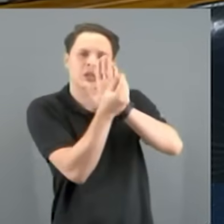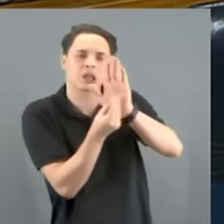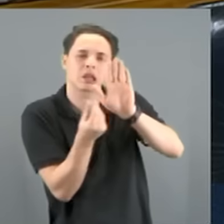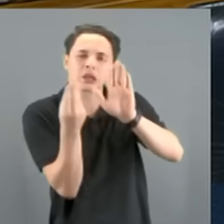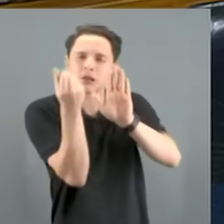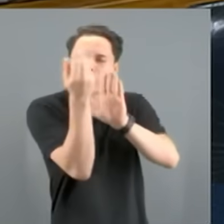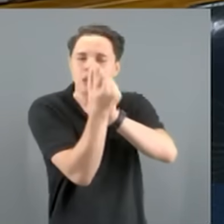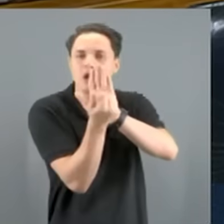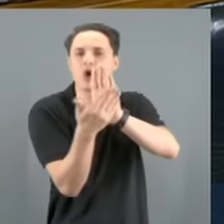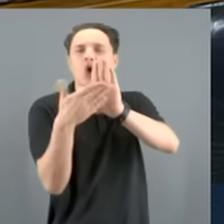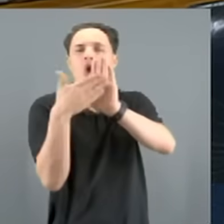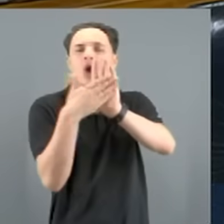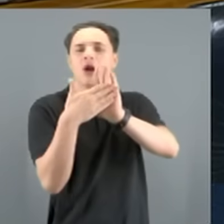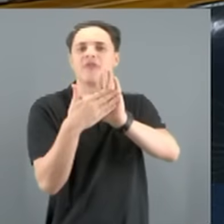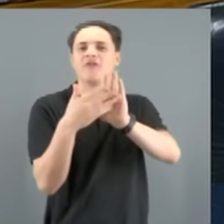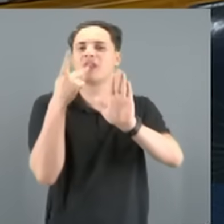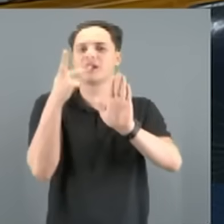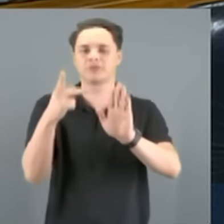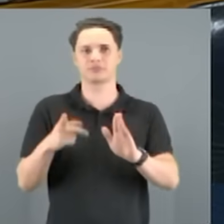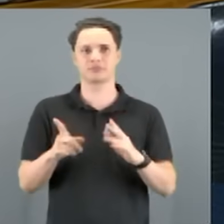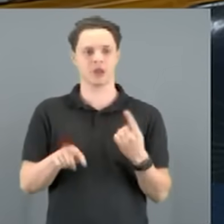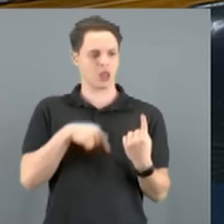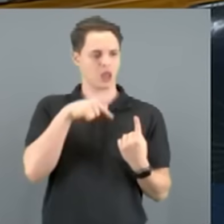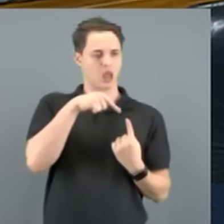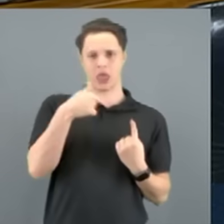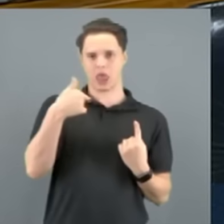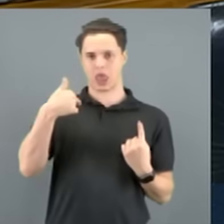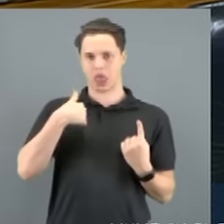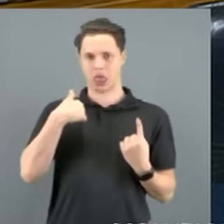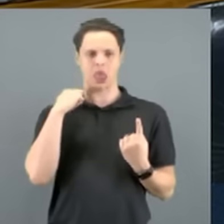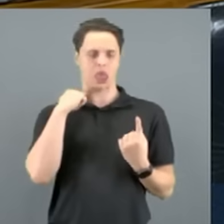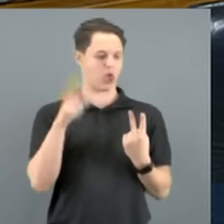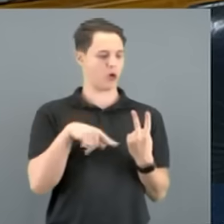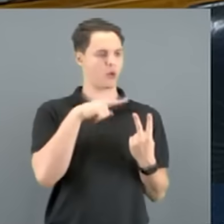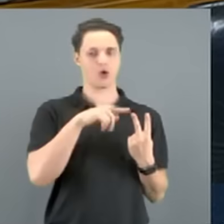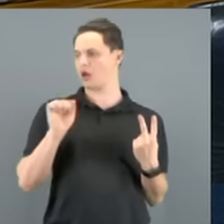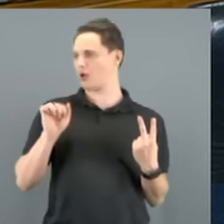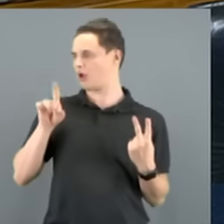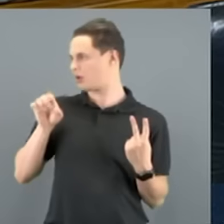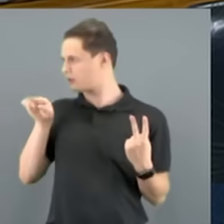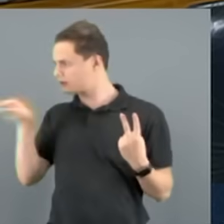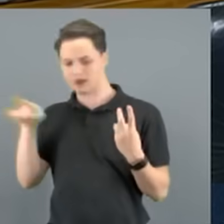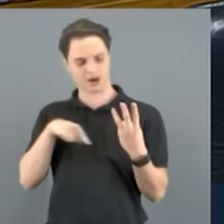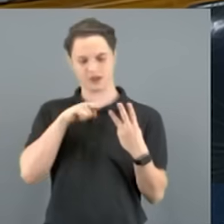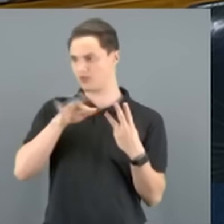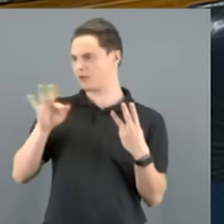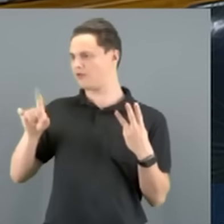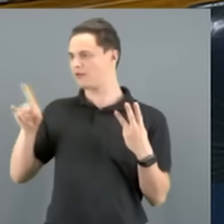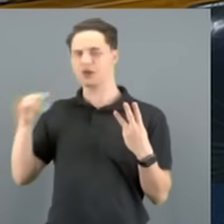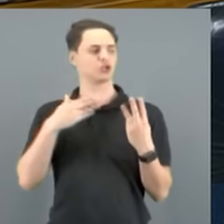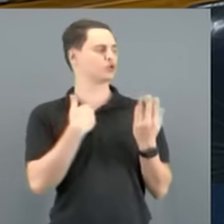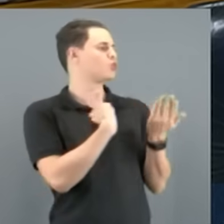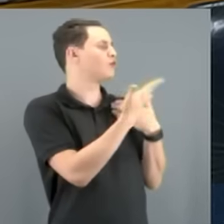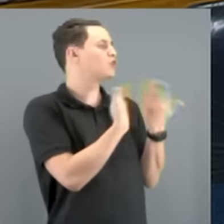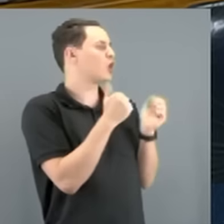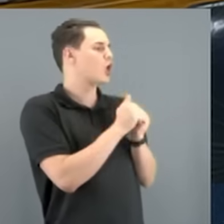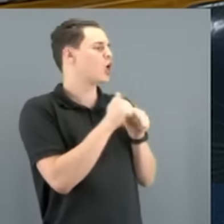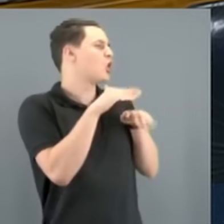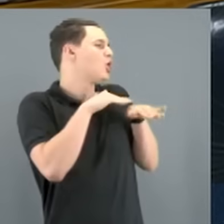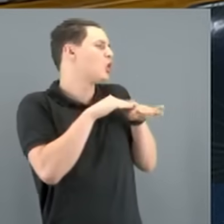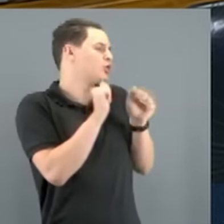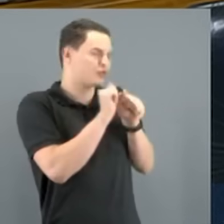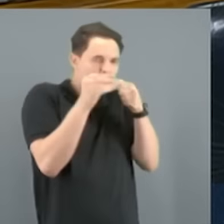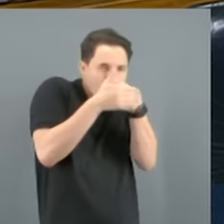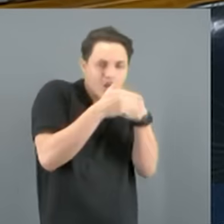André Felipe e eu tivesse nos conversado com hoje Dias conforme a relatora aqui nos acusou em